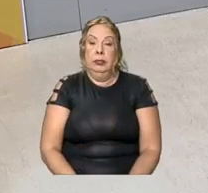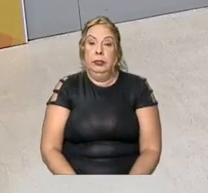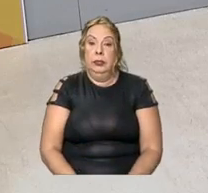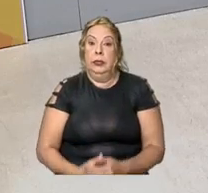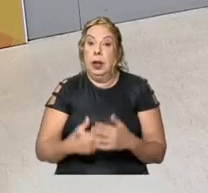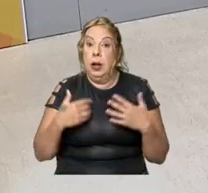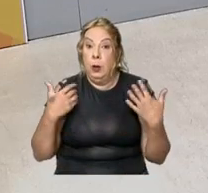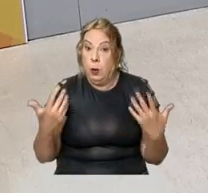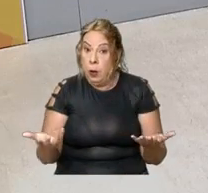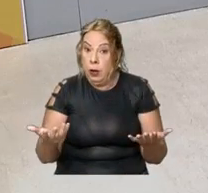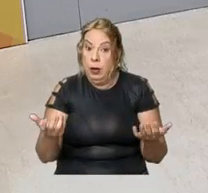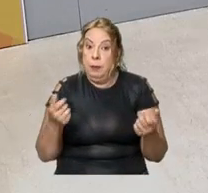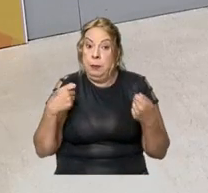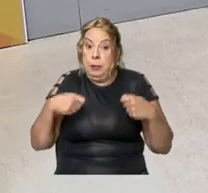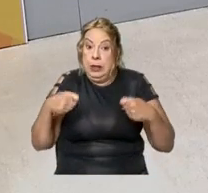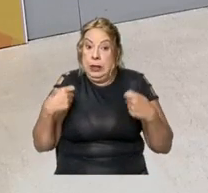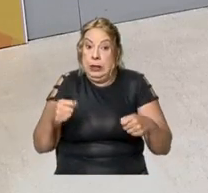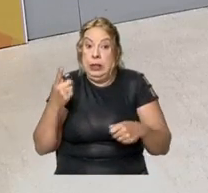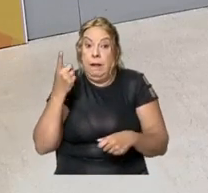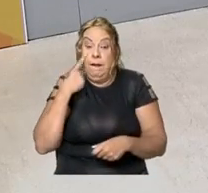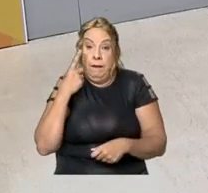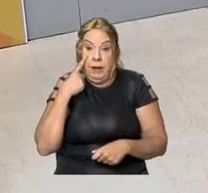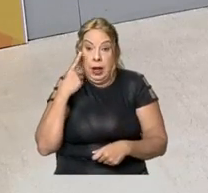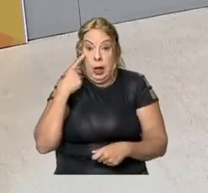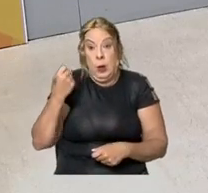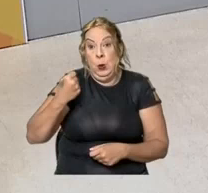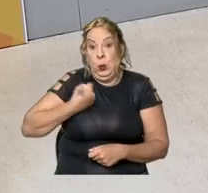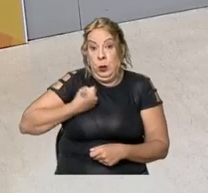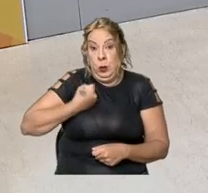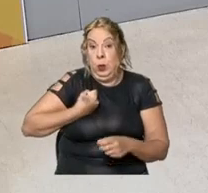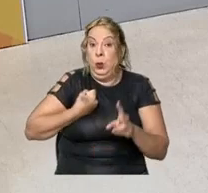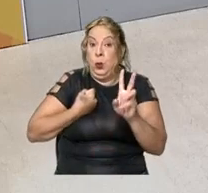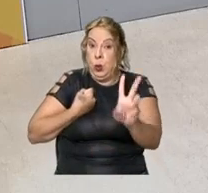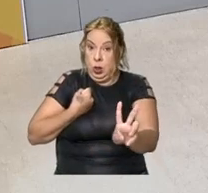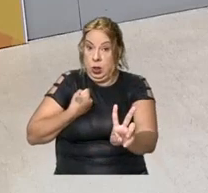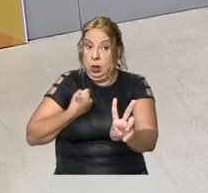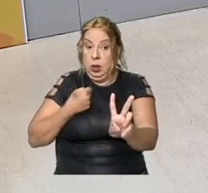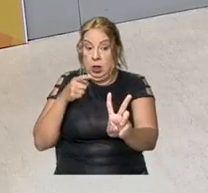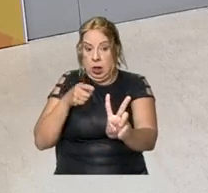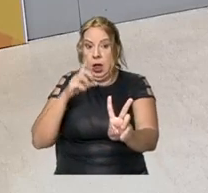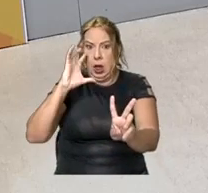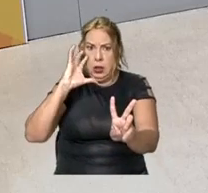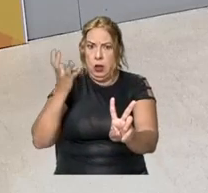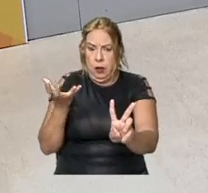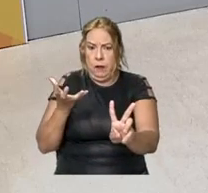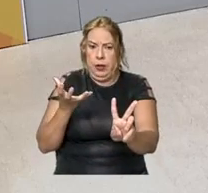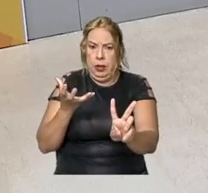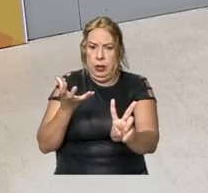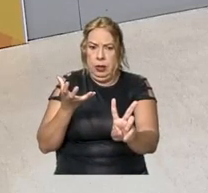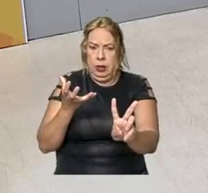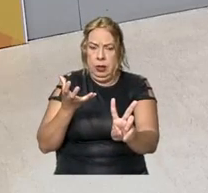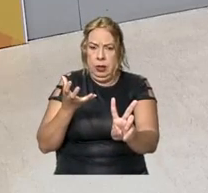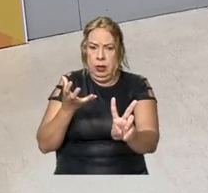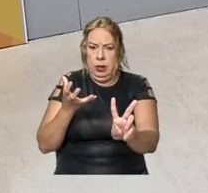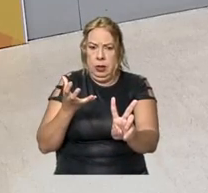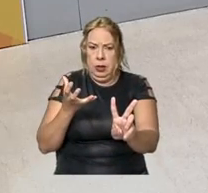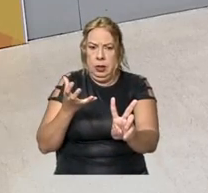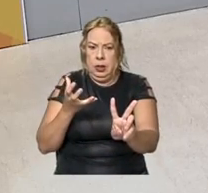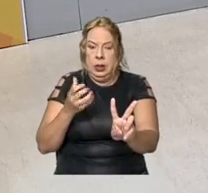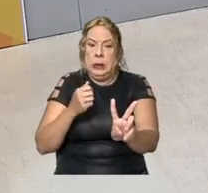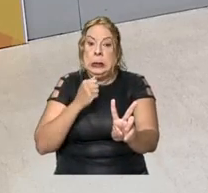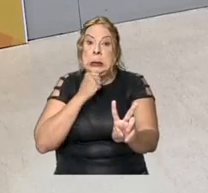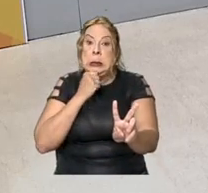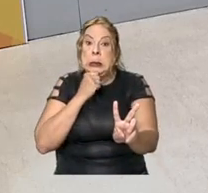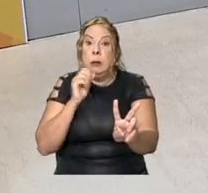será que tem alguém esperando a bola de número 2? Número 2.